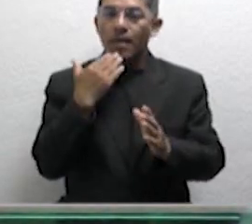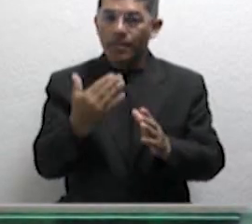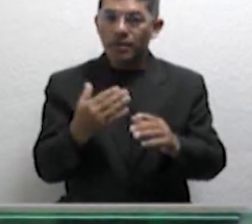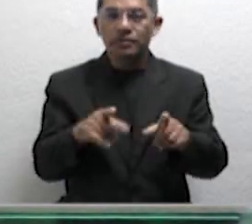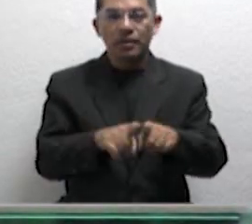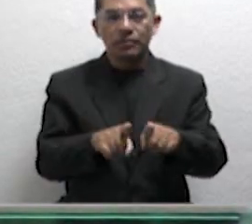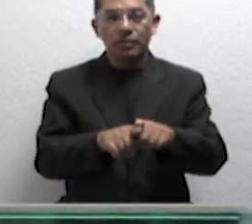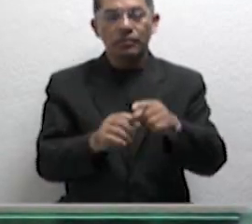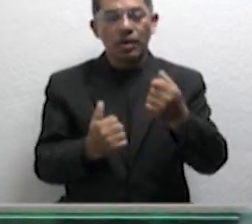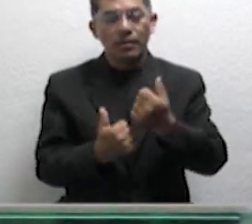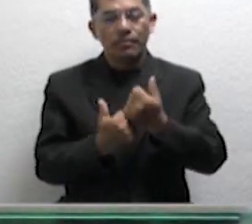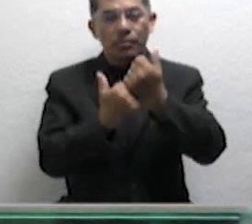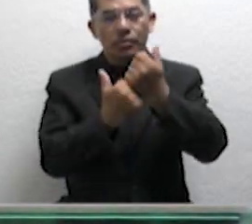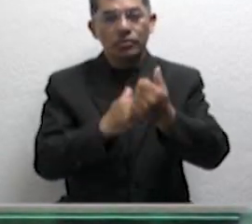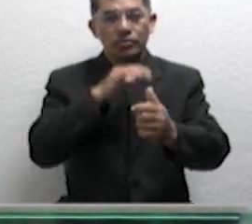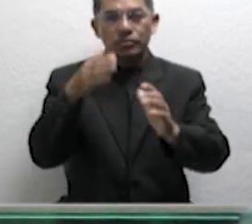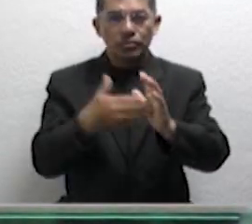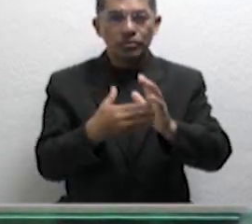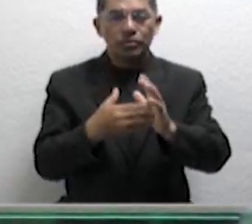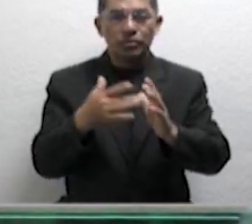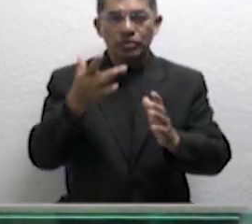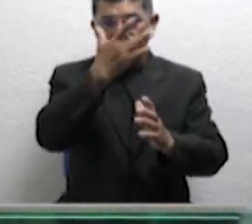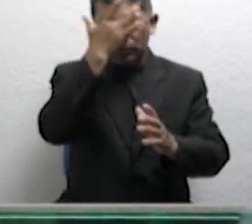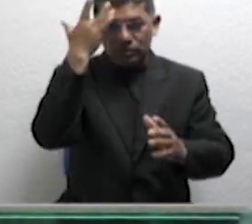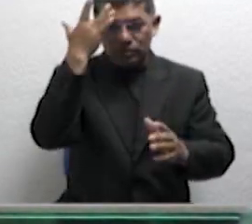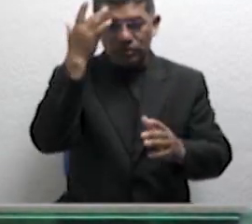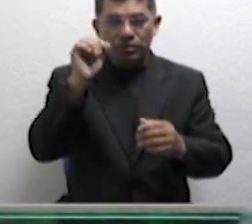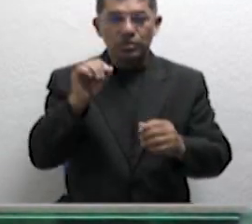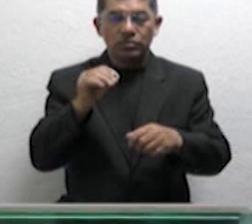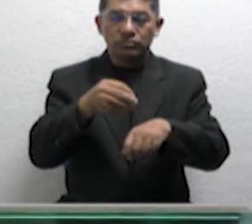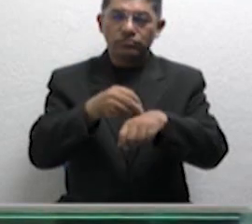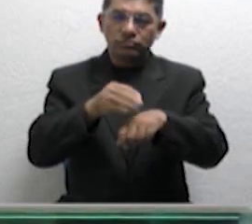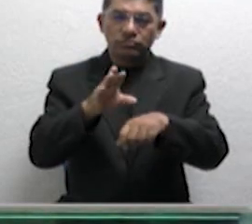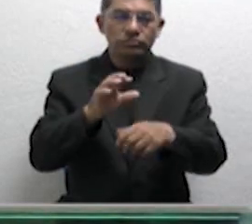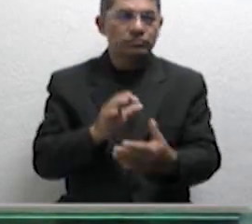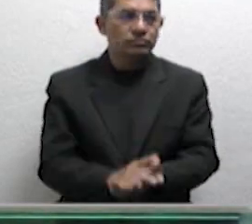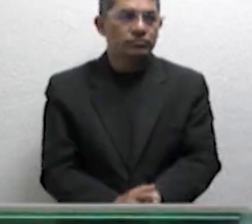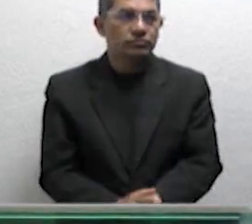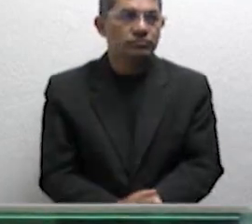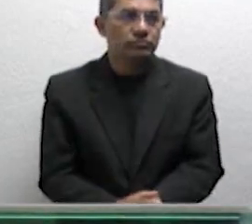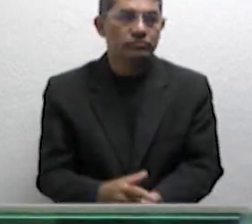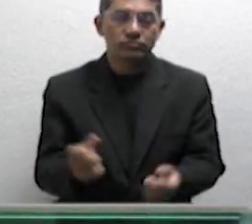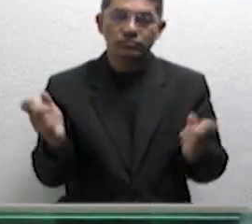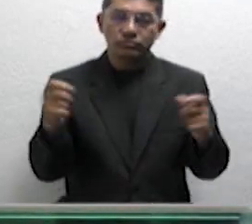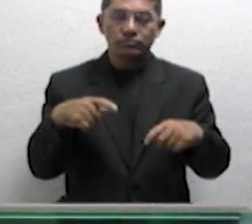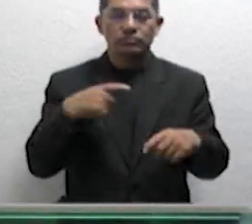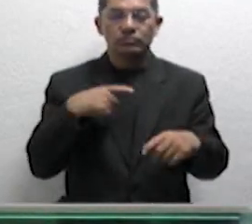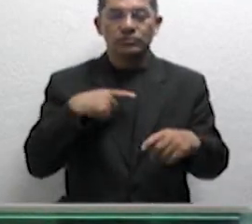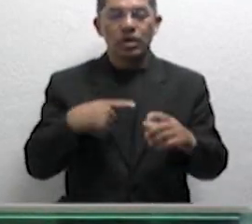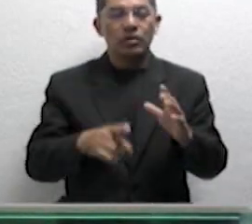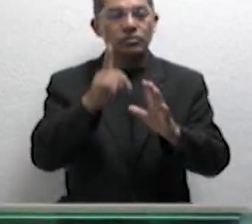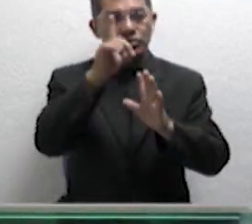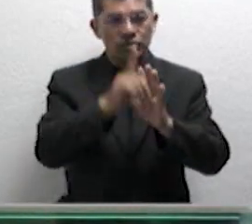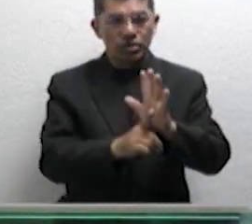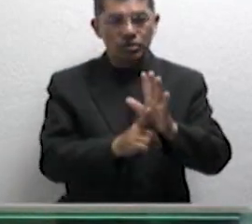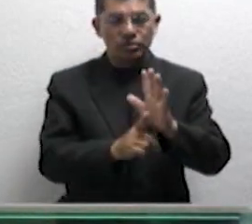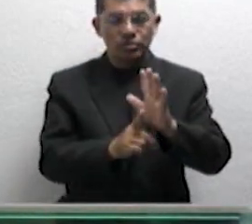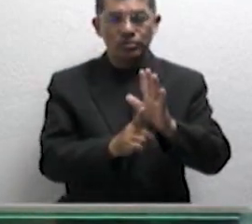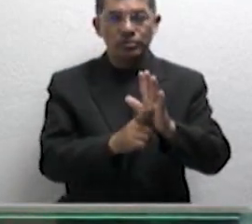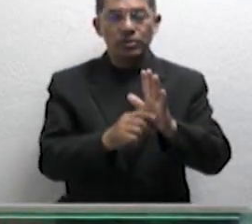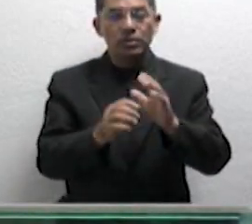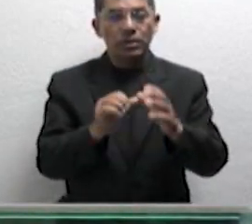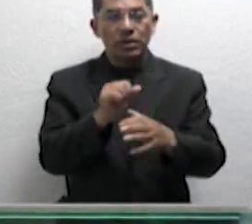o apoio de todos os colegas, tendo em vista que a educação ela é um direito constitucional já garantido